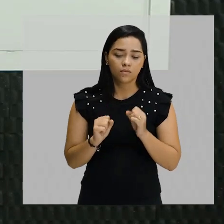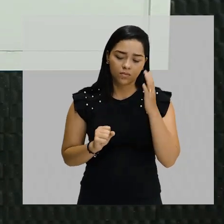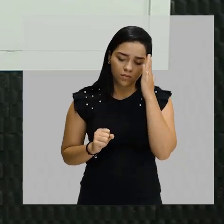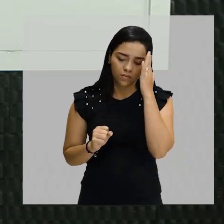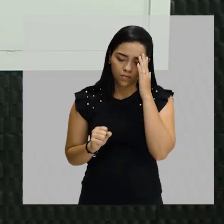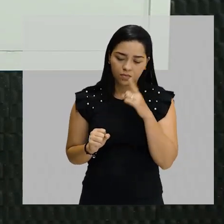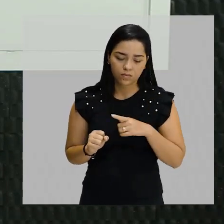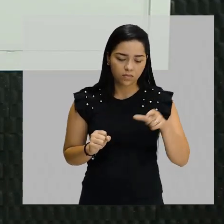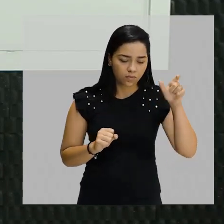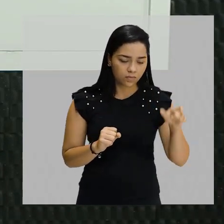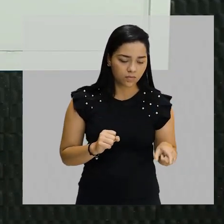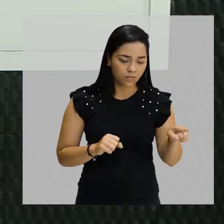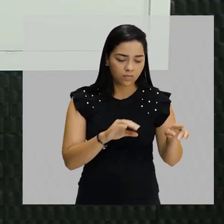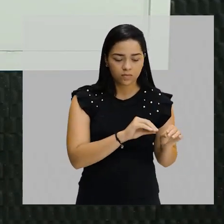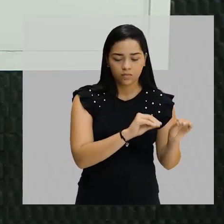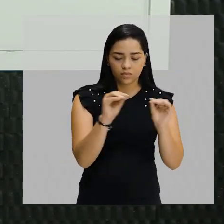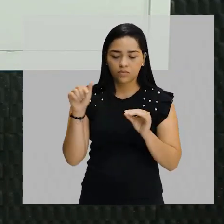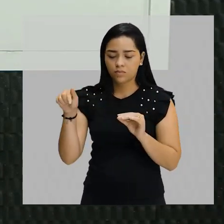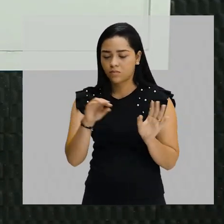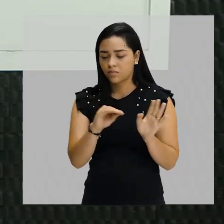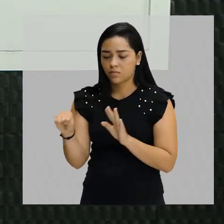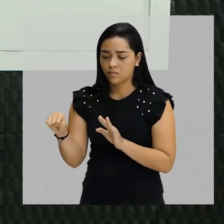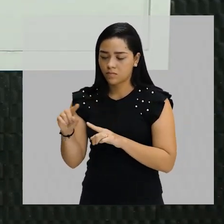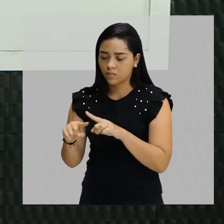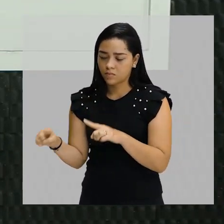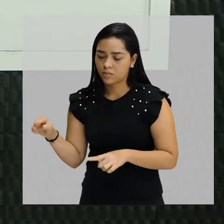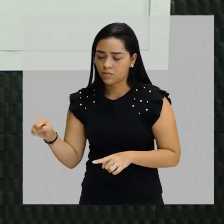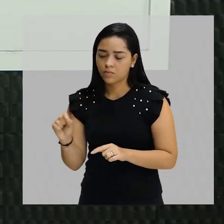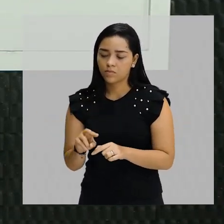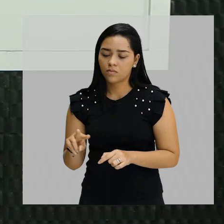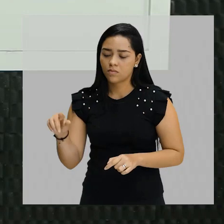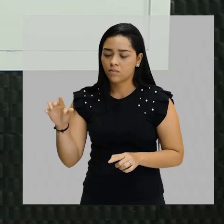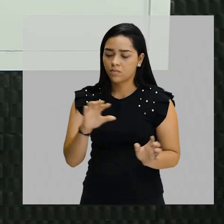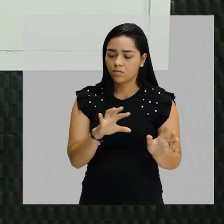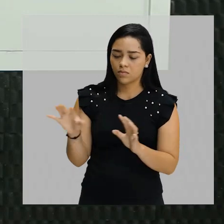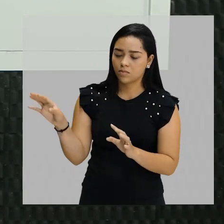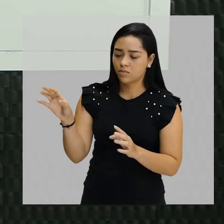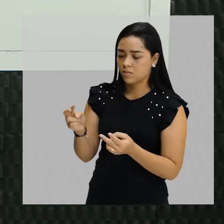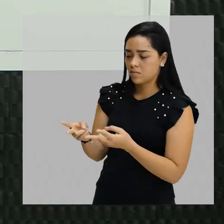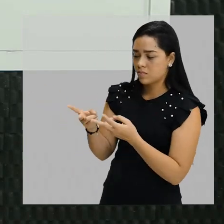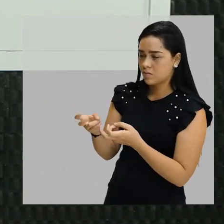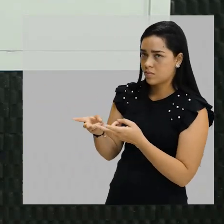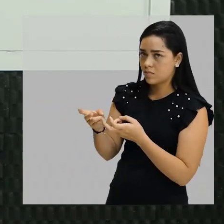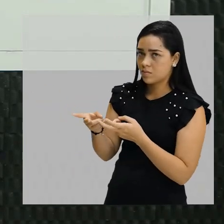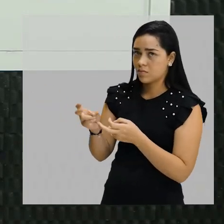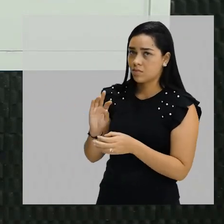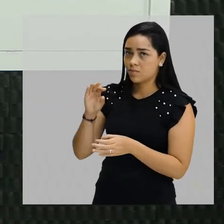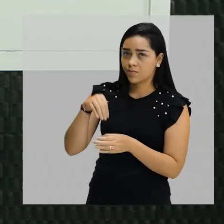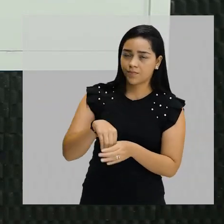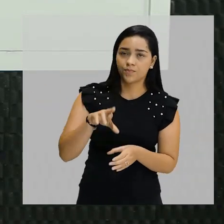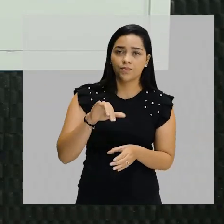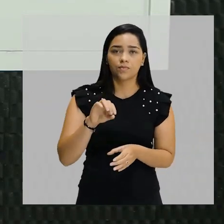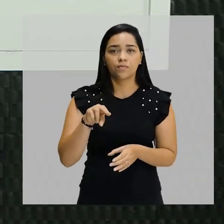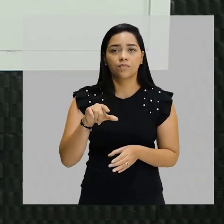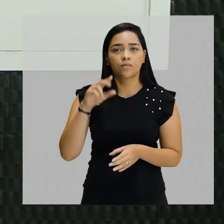que existe um sujeito que ele se direciona um objeto esse sujeito ele vai aprender o objeto e dentro do racionalismo